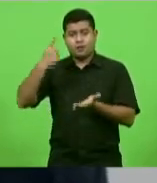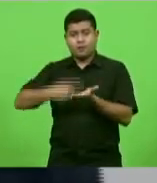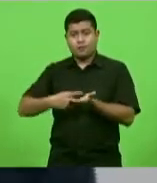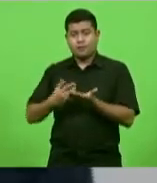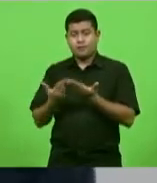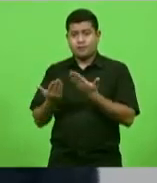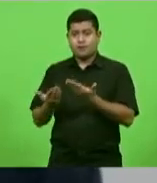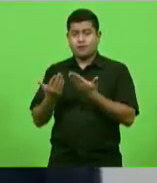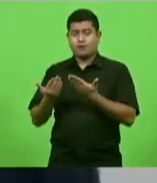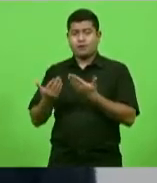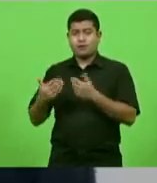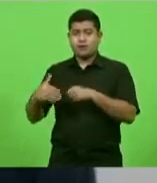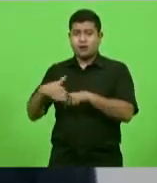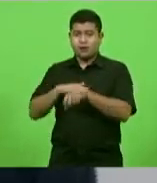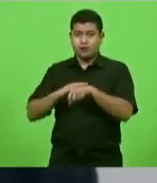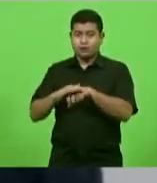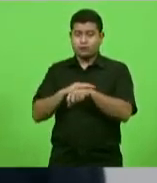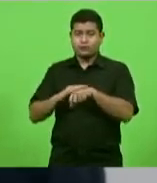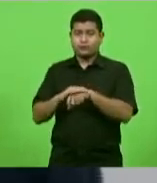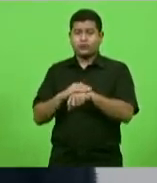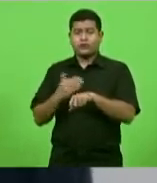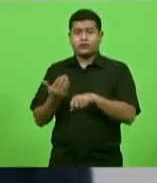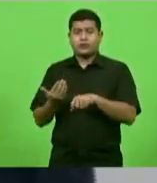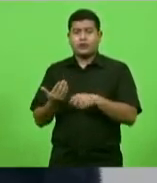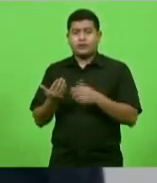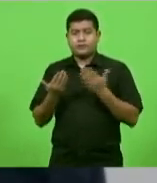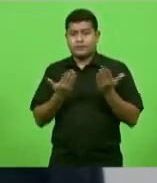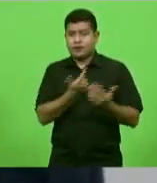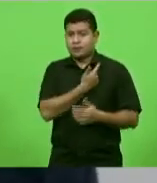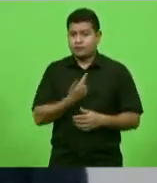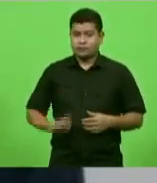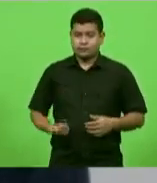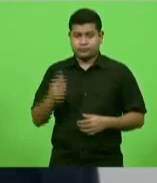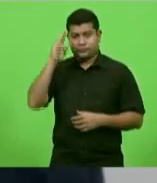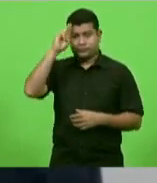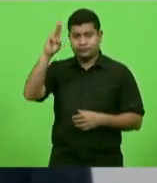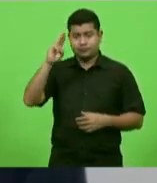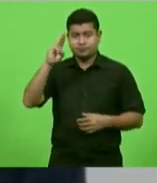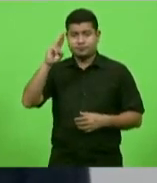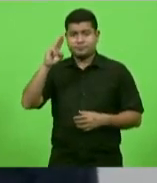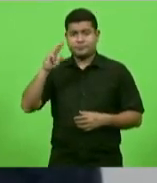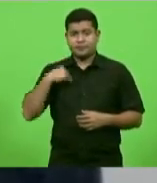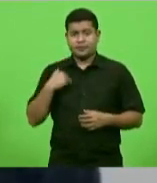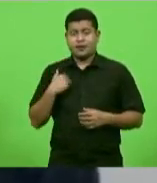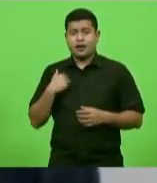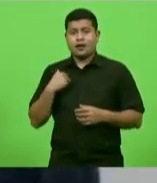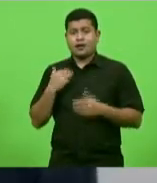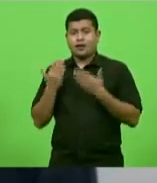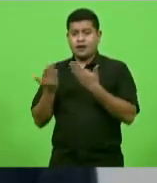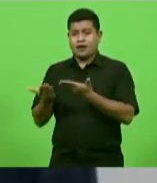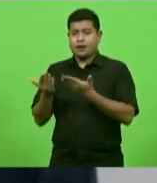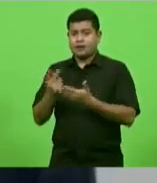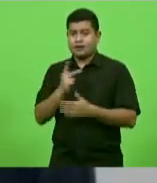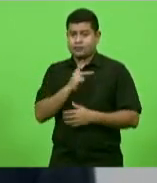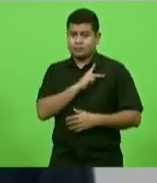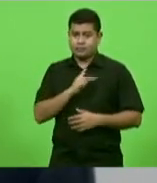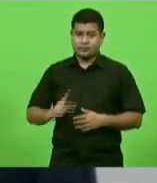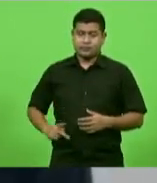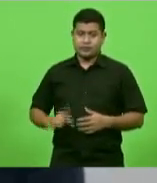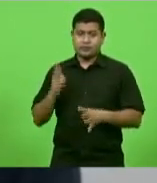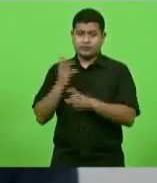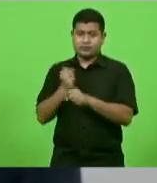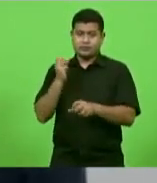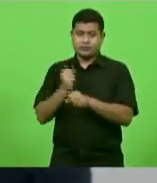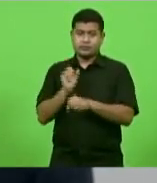conversa formal antinutrida, o senhor governador do Estado remete ao senhor presidente do Tribunal de Contas do